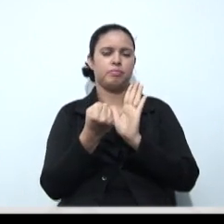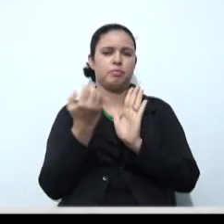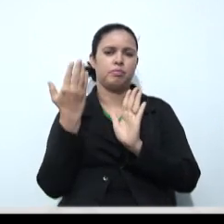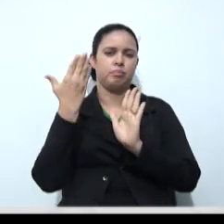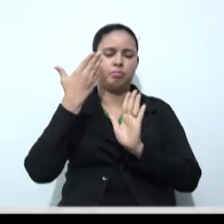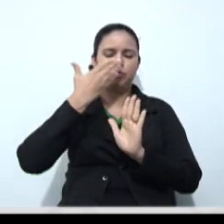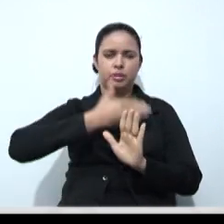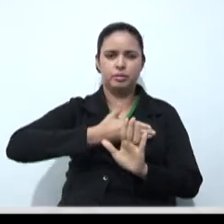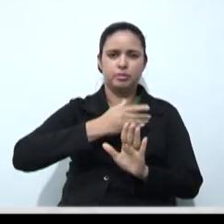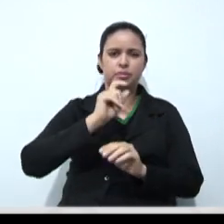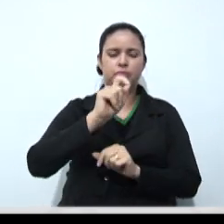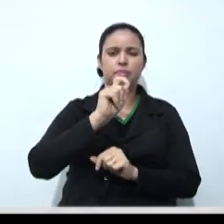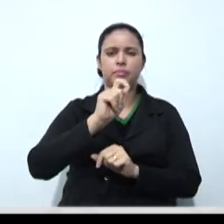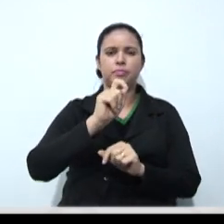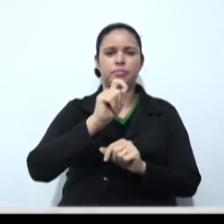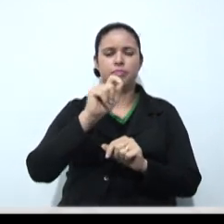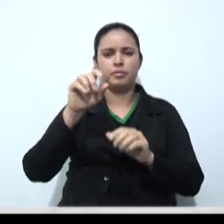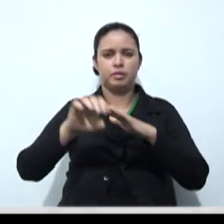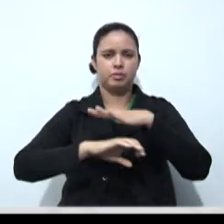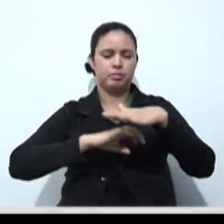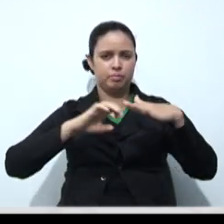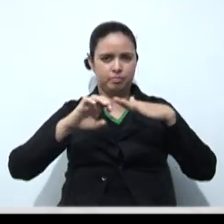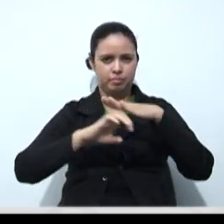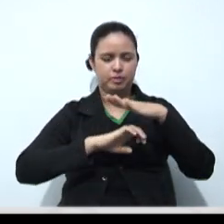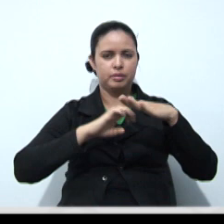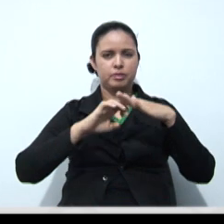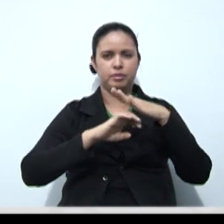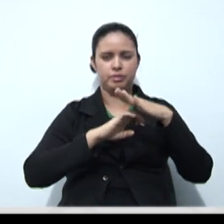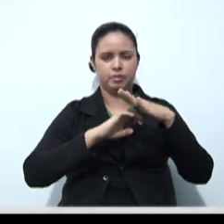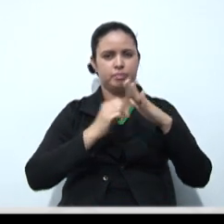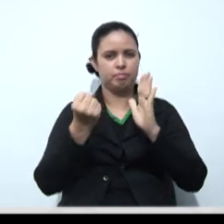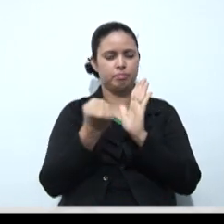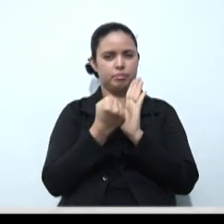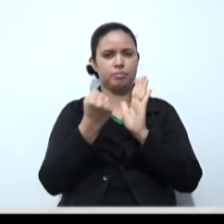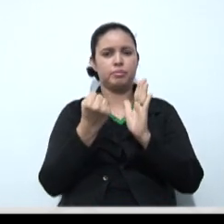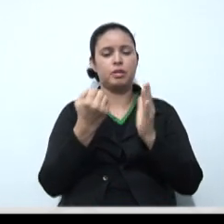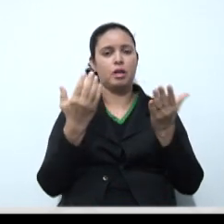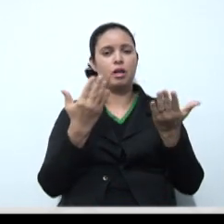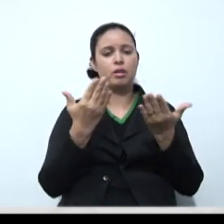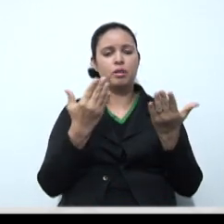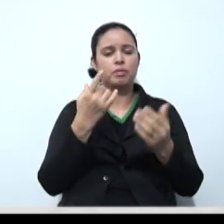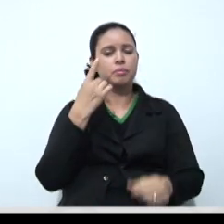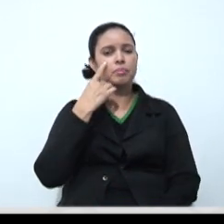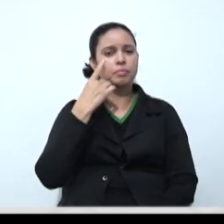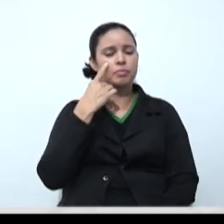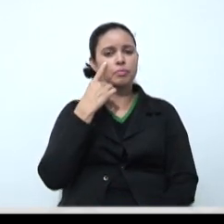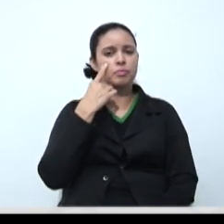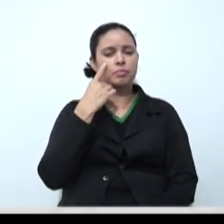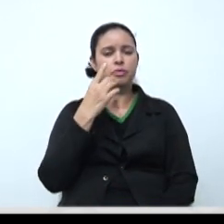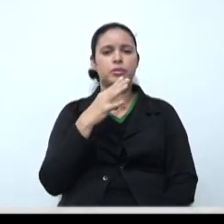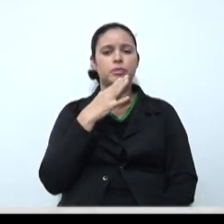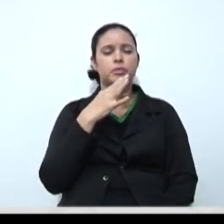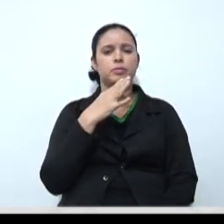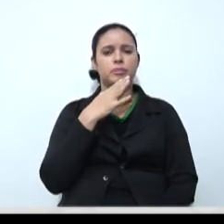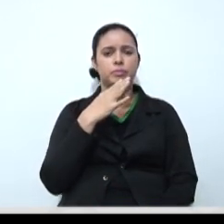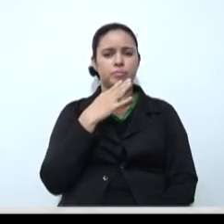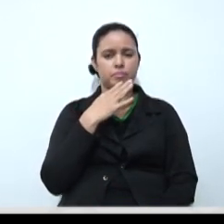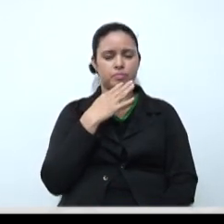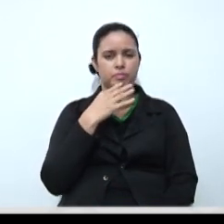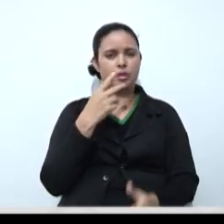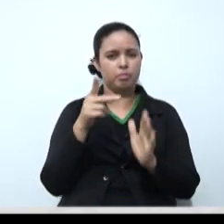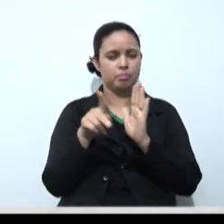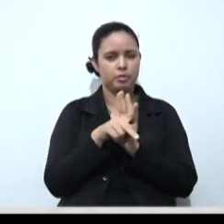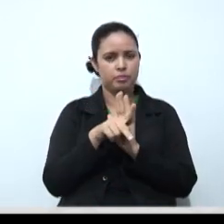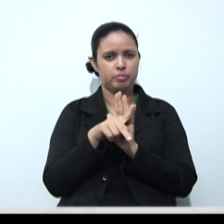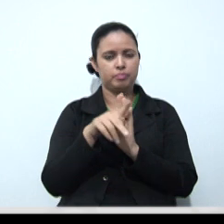o enquadramento da empresa em questão na ação certificada. Vamos entender, vamos conhecer aquela que trabalha com o meio ambiente, né, que